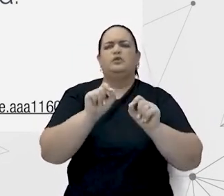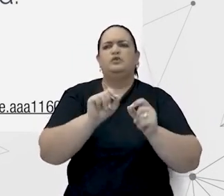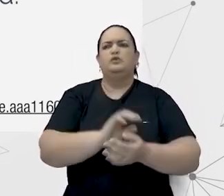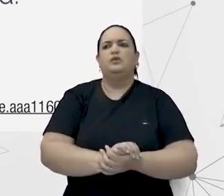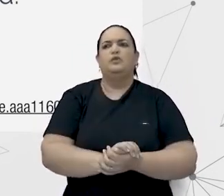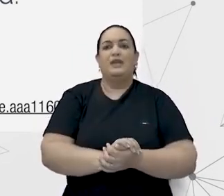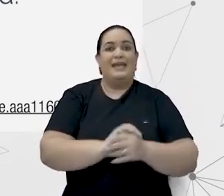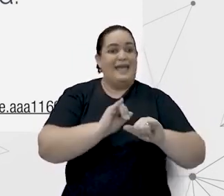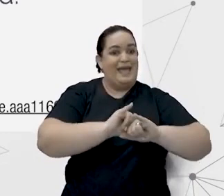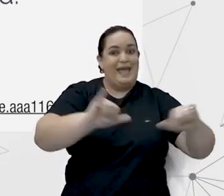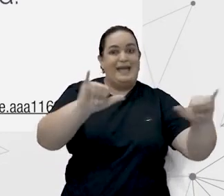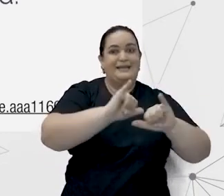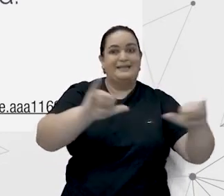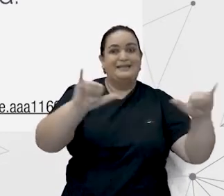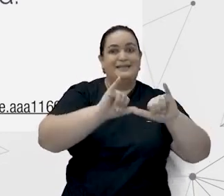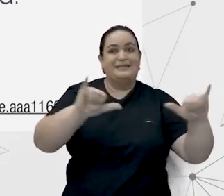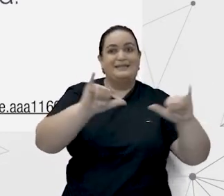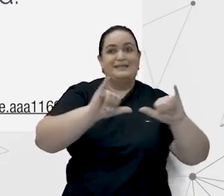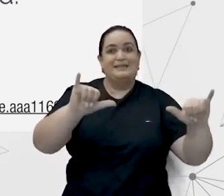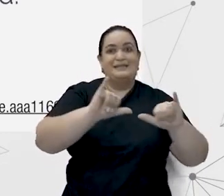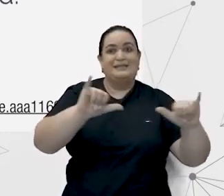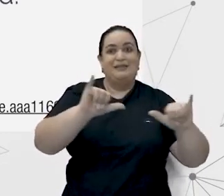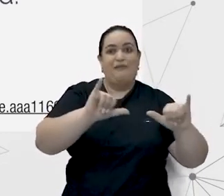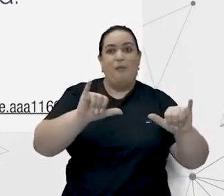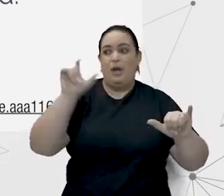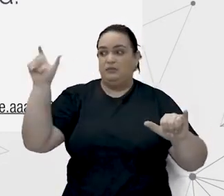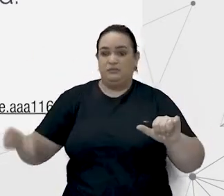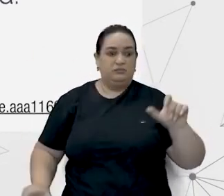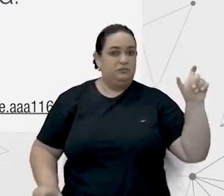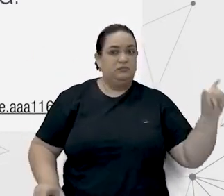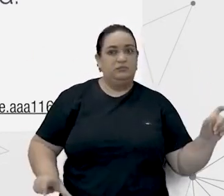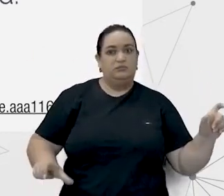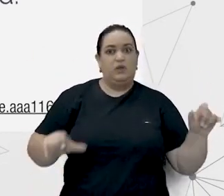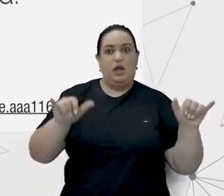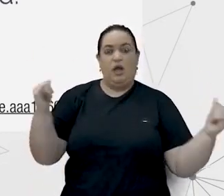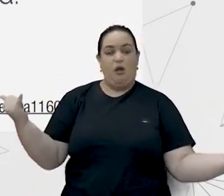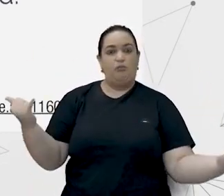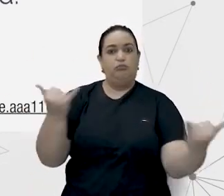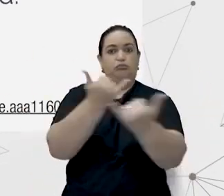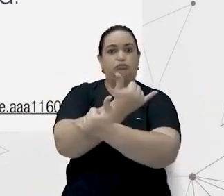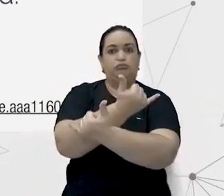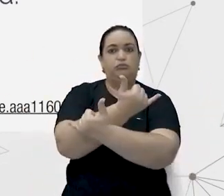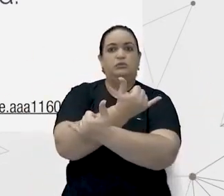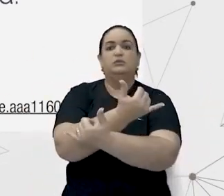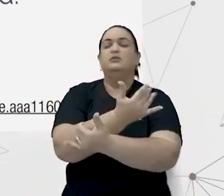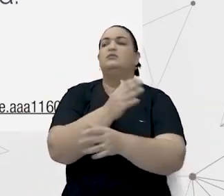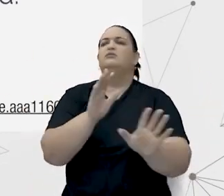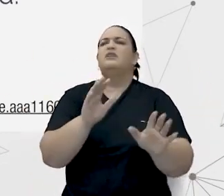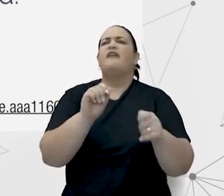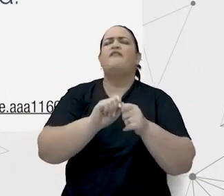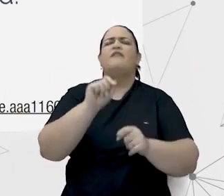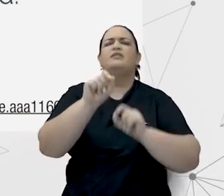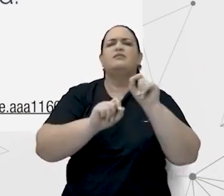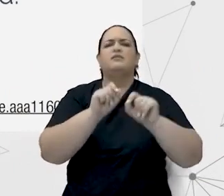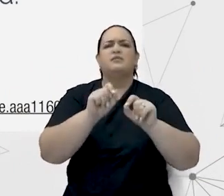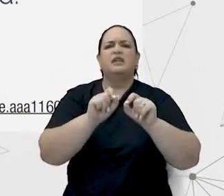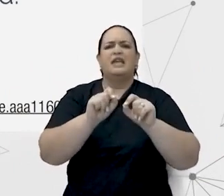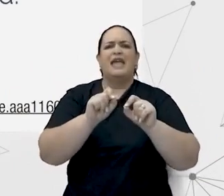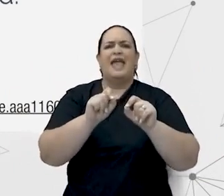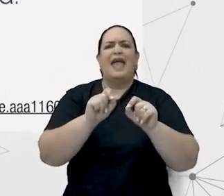as informações que acontecem entre os usuários é que fazem com que as falsas notícias